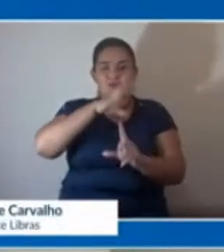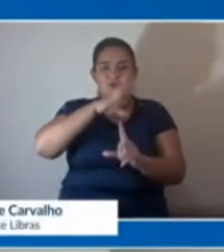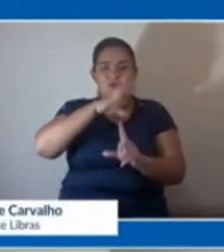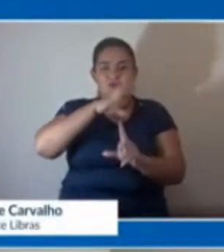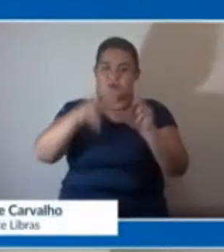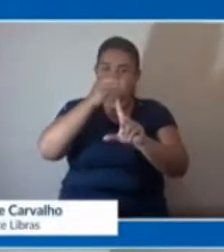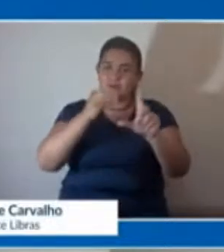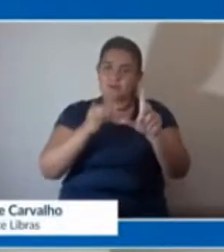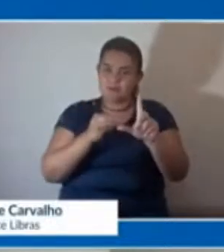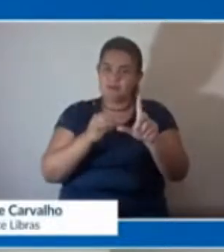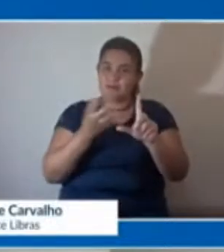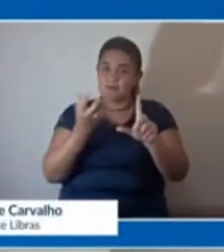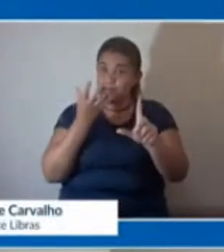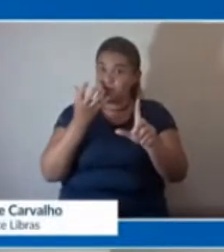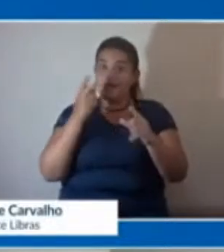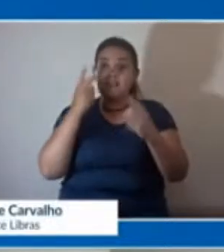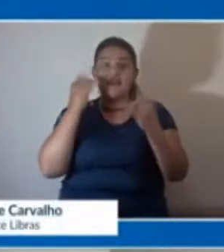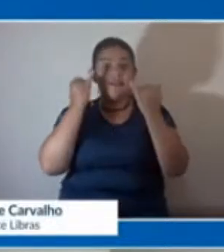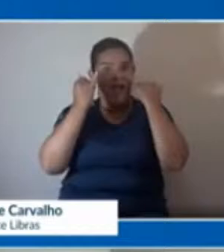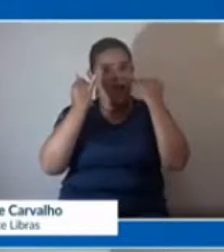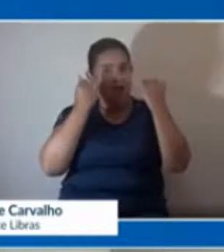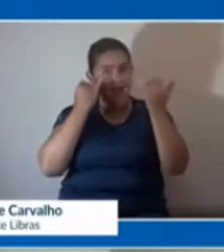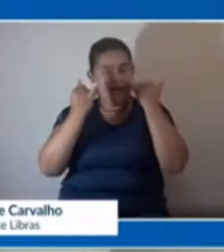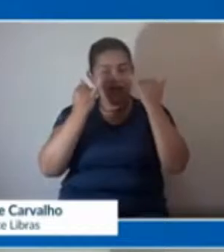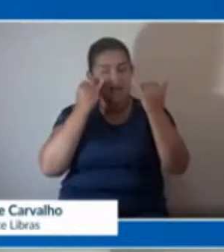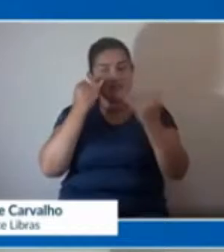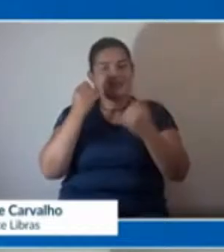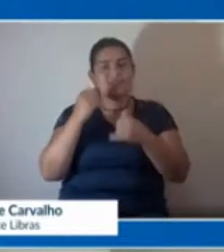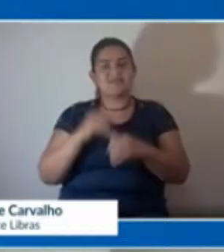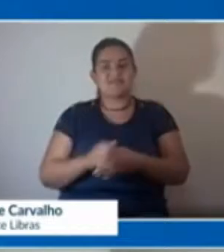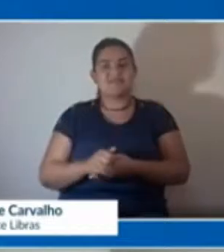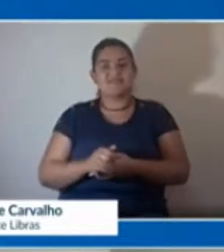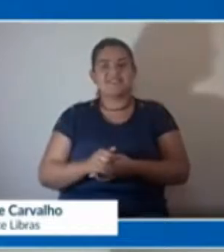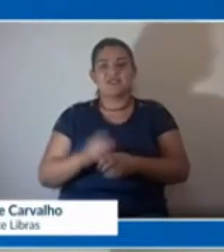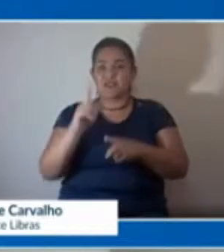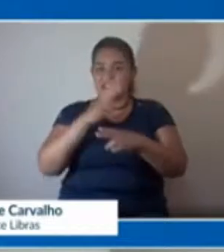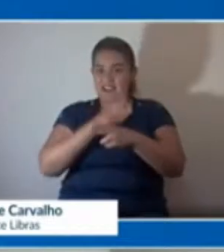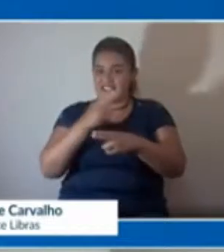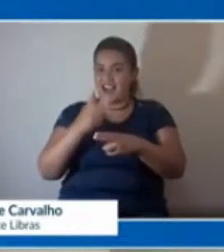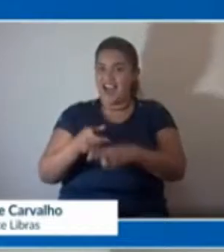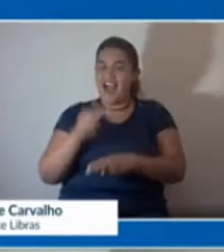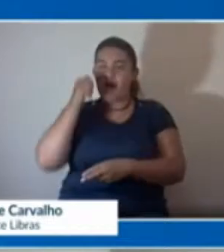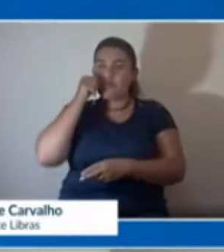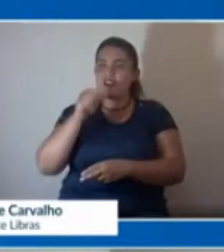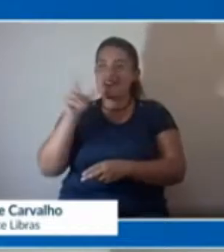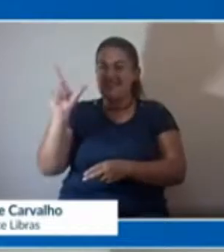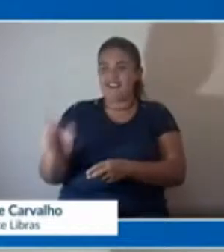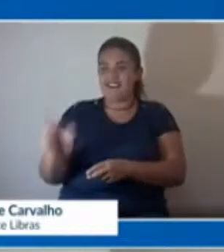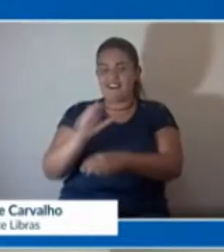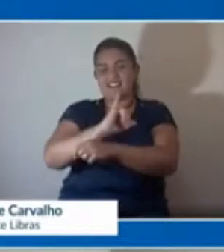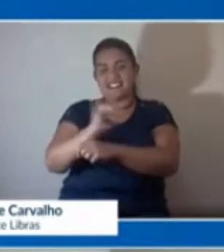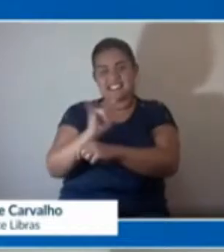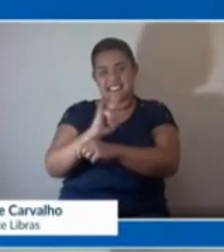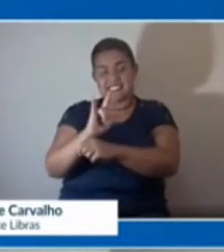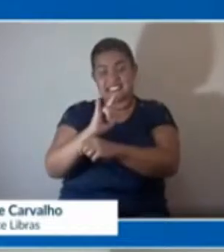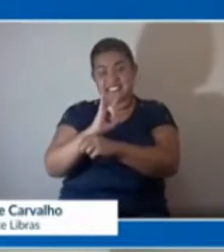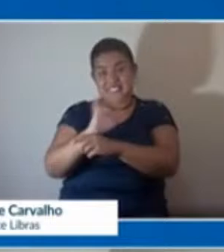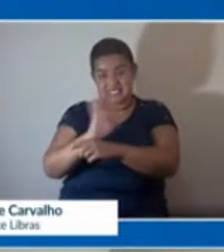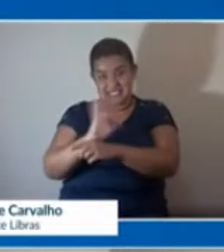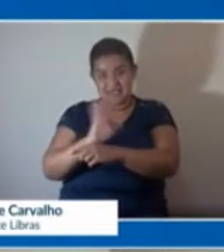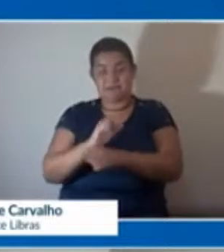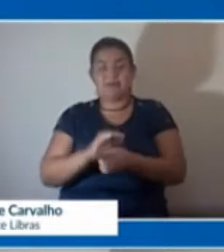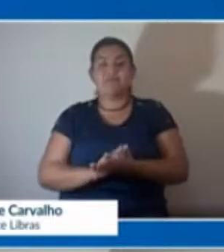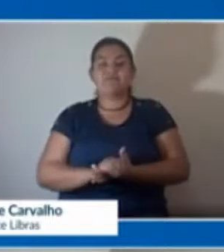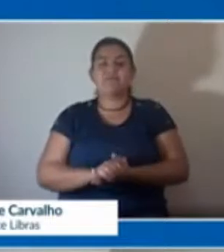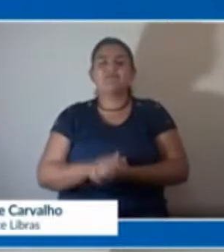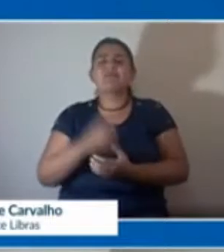mais informações sobre o Elas Fazem Cinema, daqui a pouquinho. Bom, Patrícia, queria falar um pouco mais sobre a